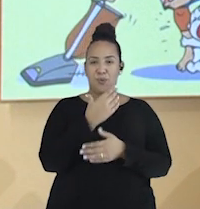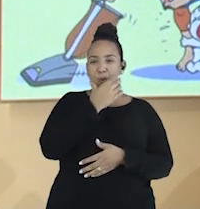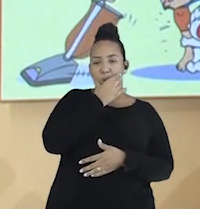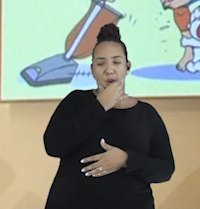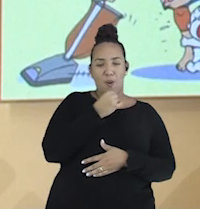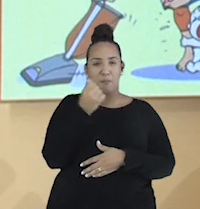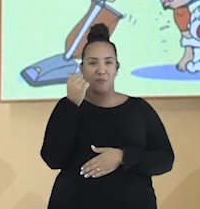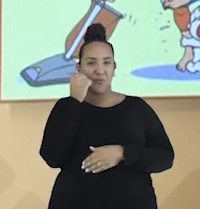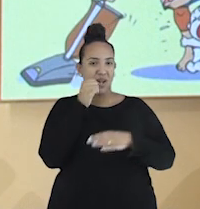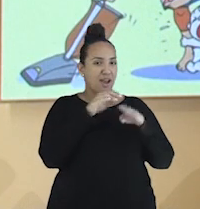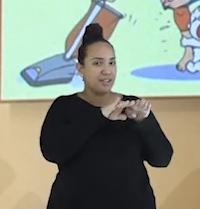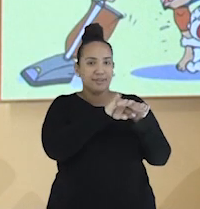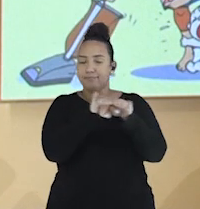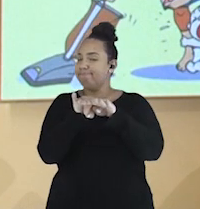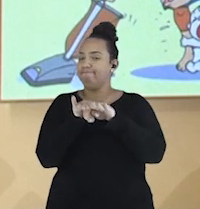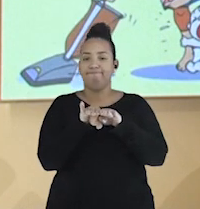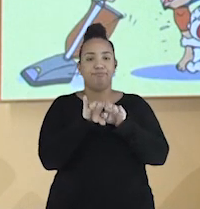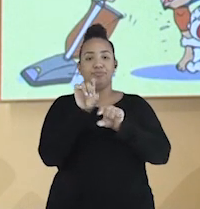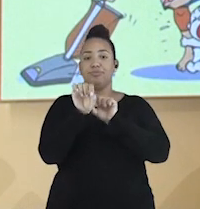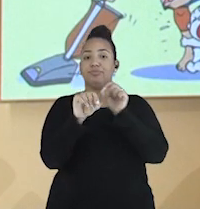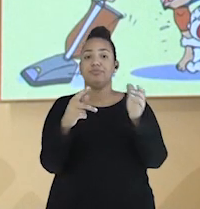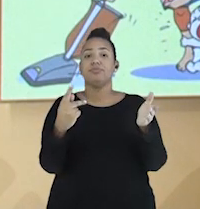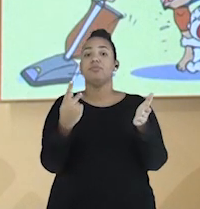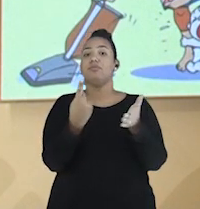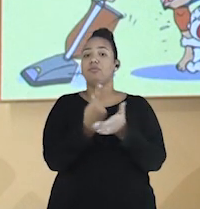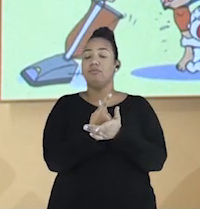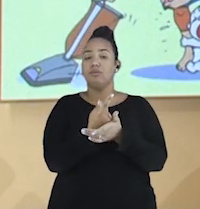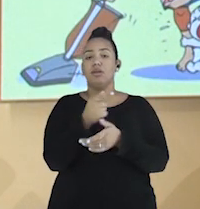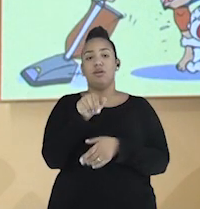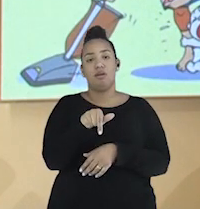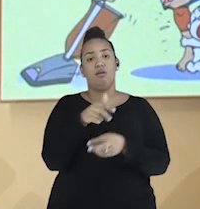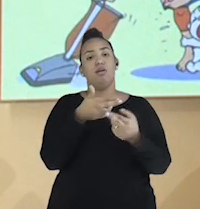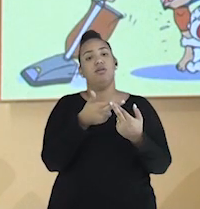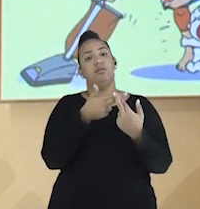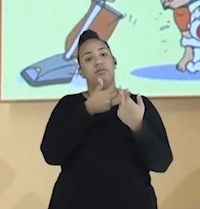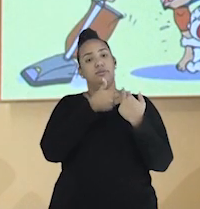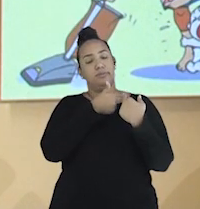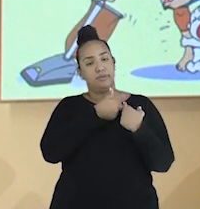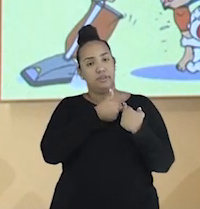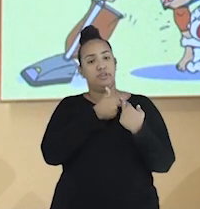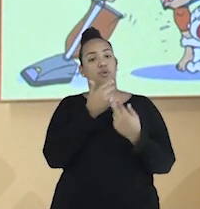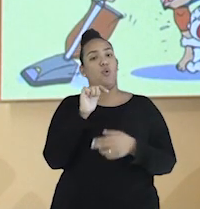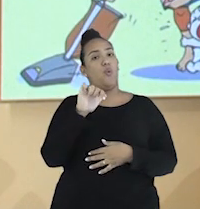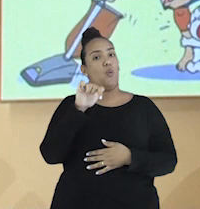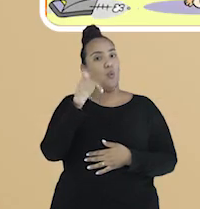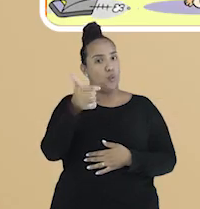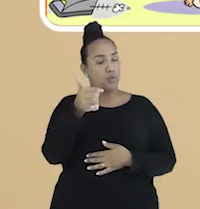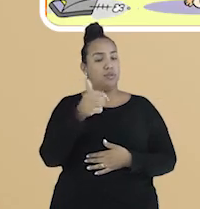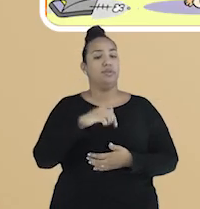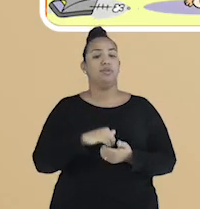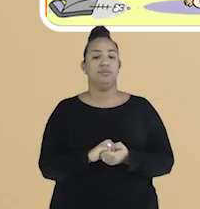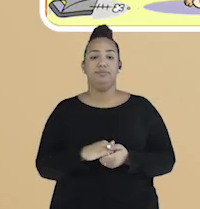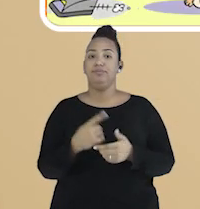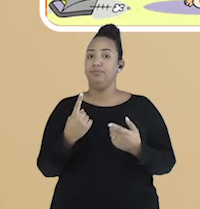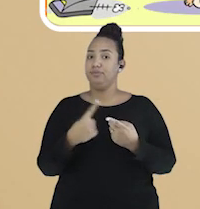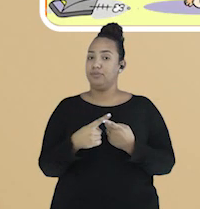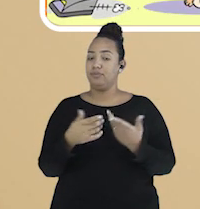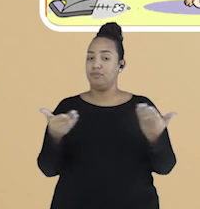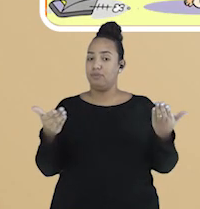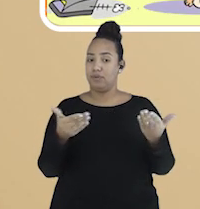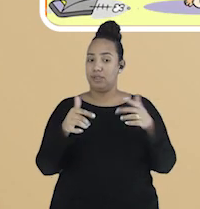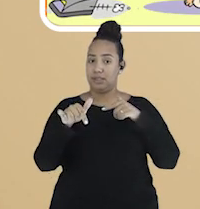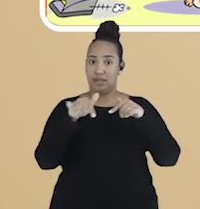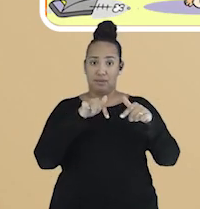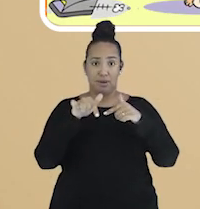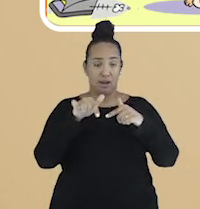homens, apenas se tornou mais uma responsabilidade para dar conta, pois agora, além